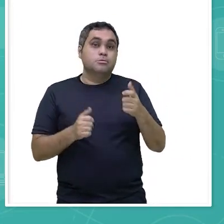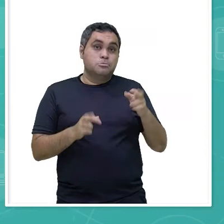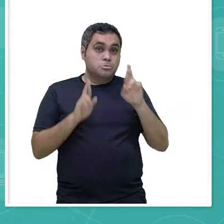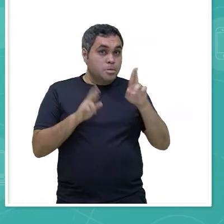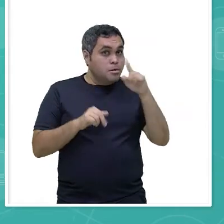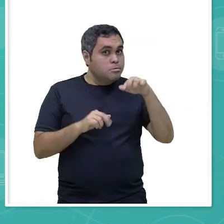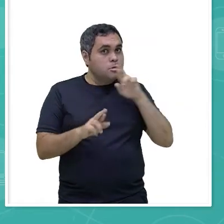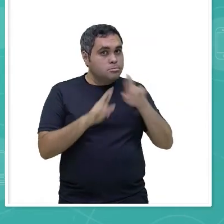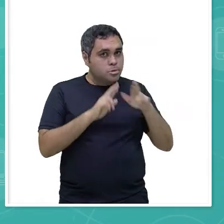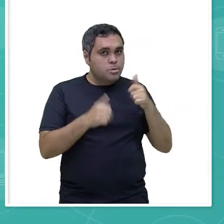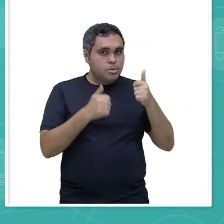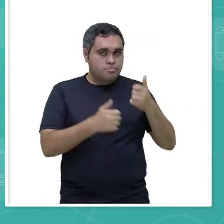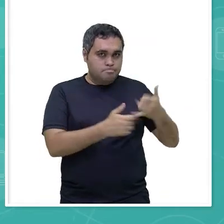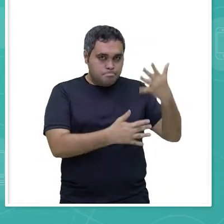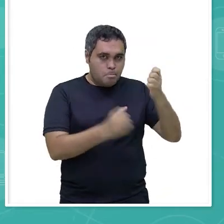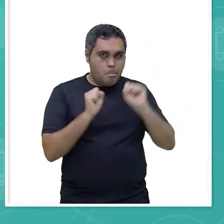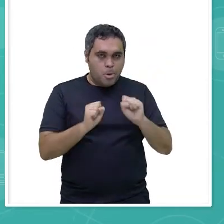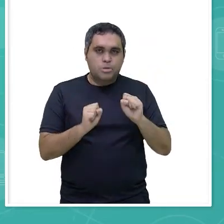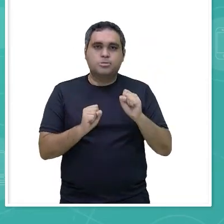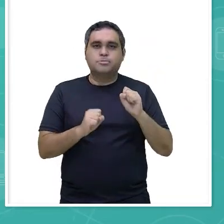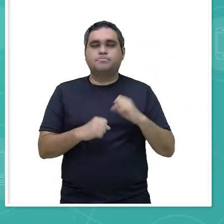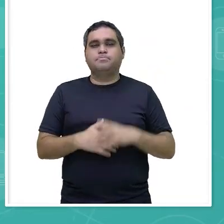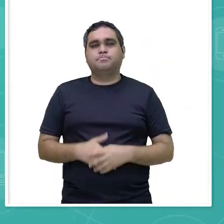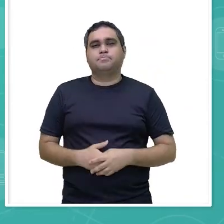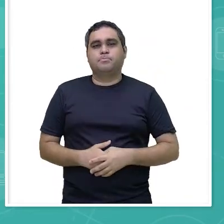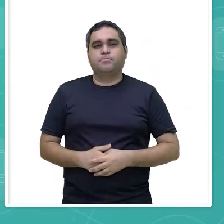também analisa para você, tá bom? Até daqui a pouco.